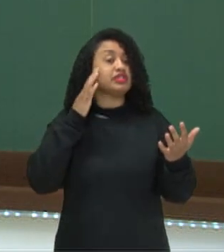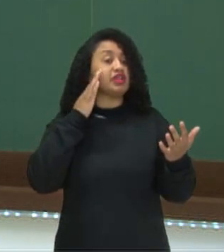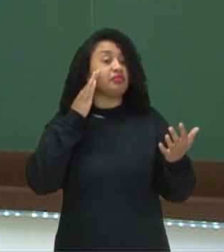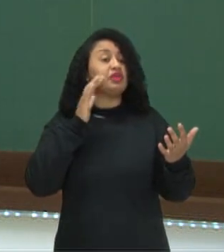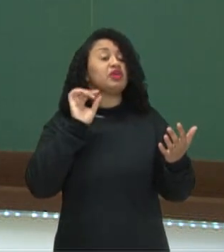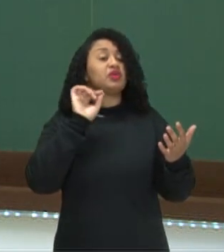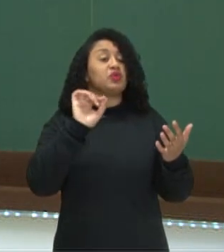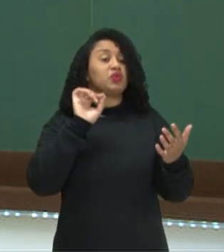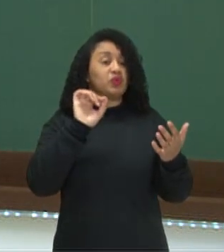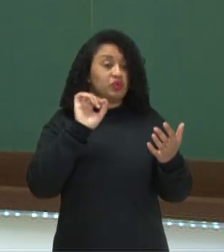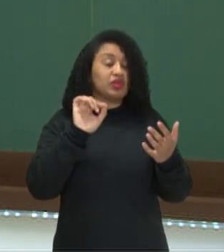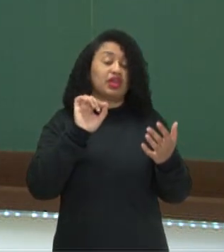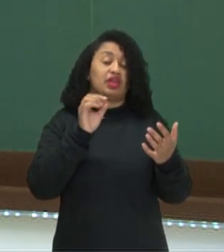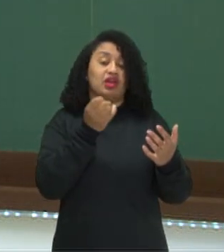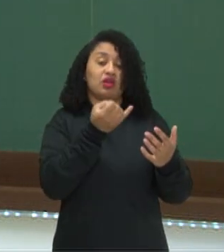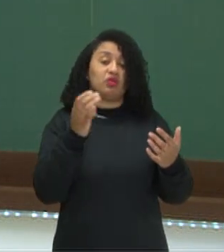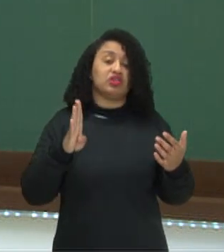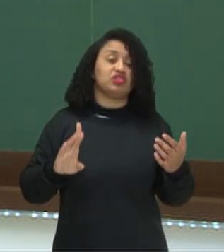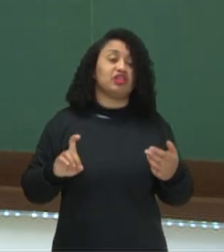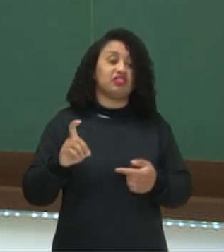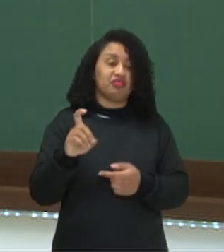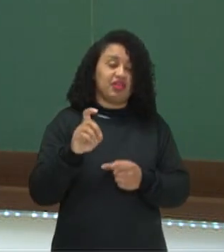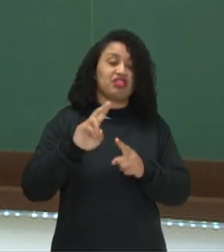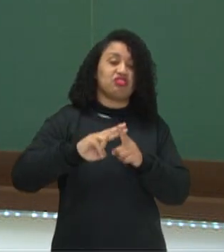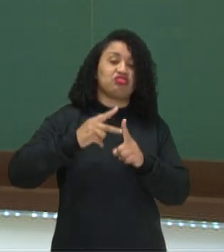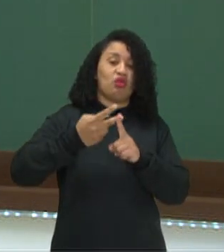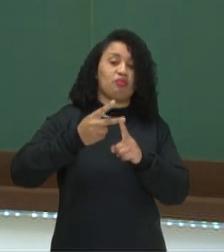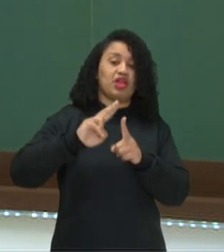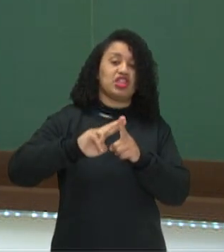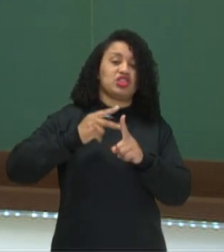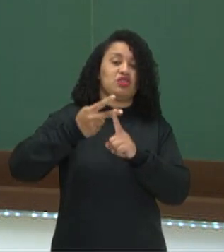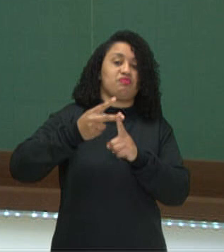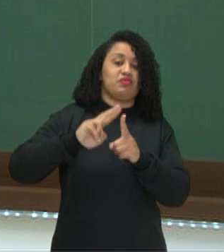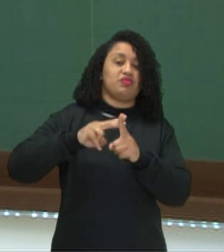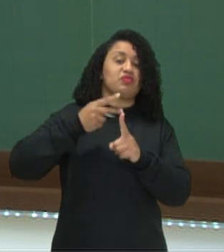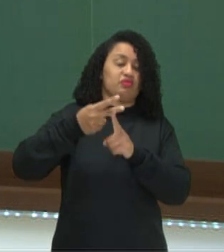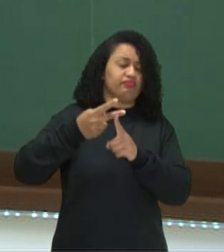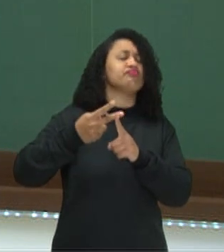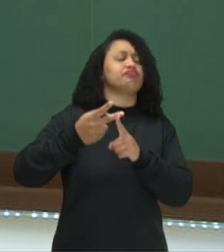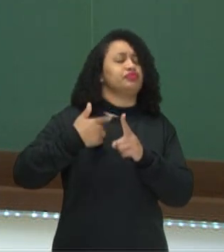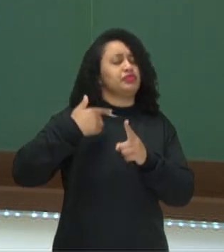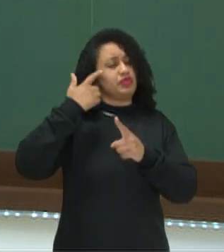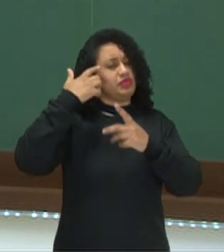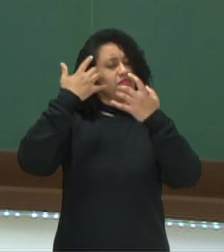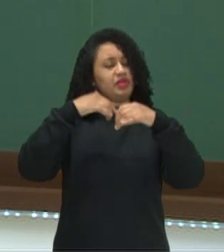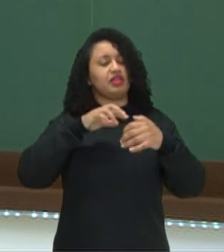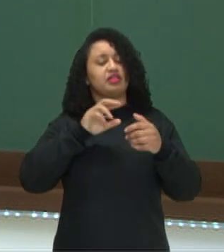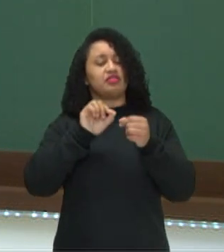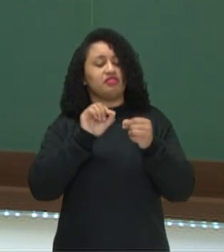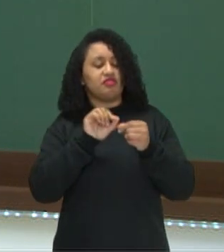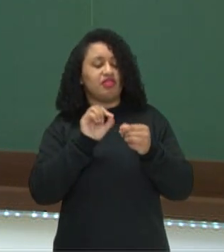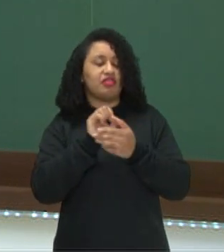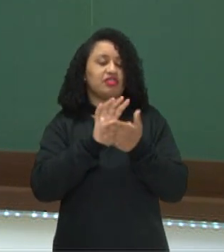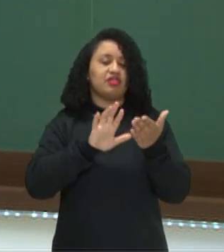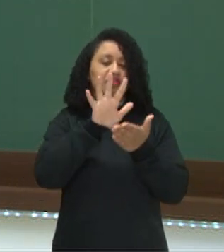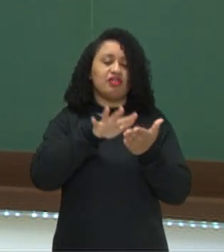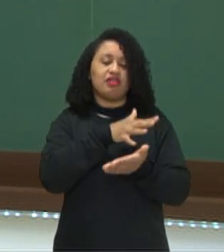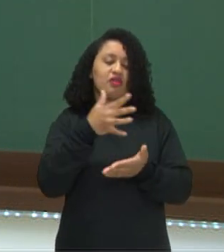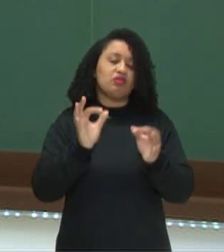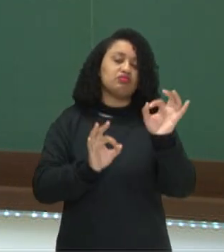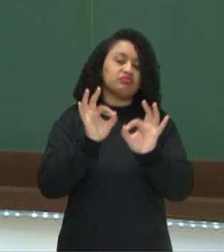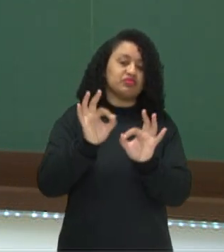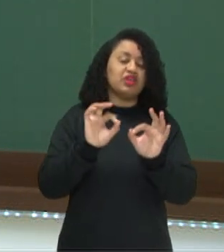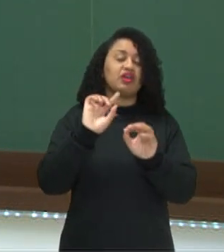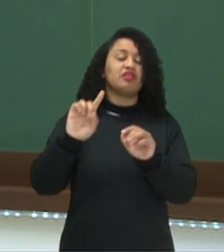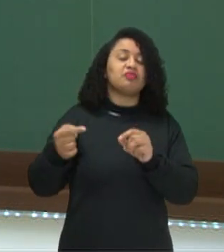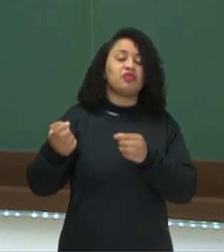pessoal? Que a população dobra a cada hora. Então, pensem sobre isso, resolvam, montem a tabelinha